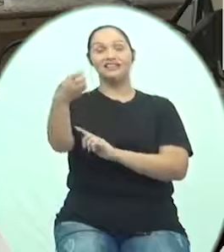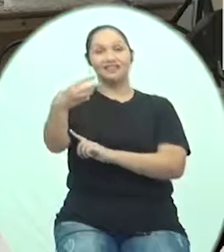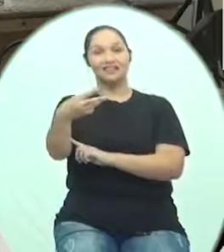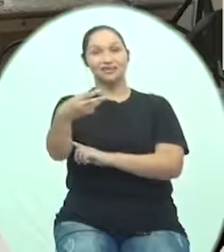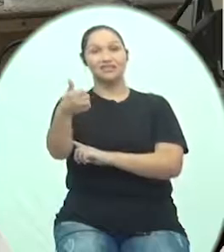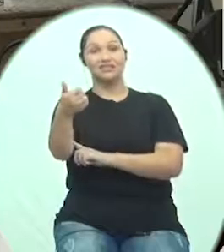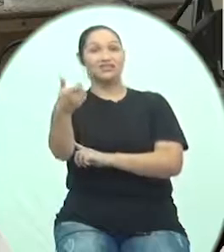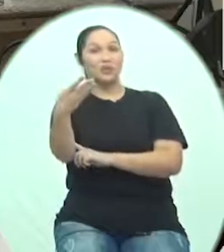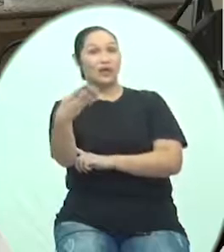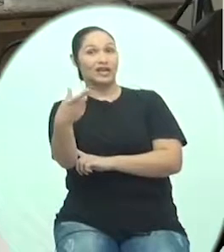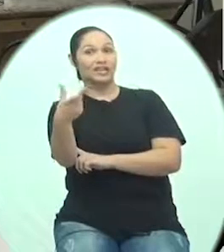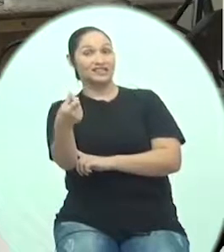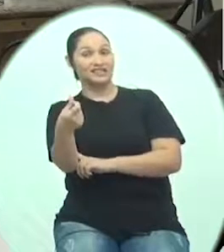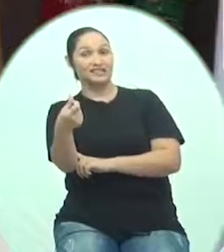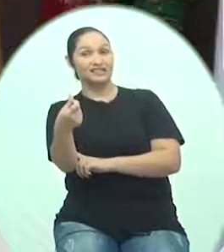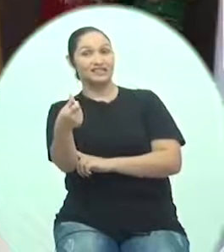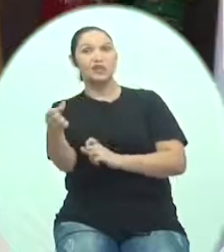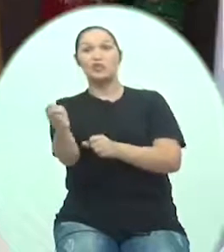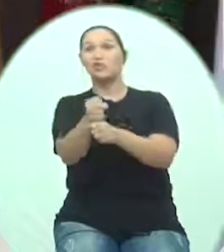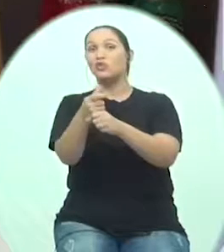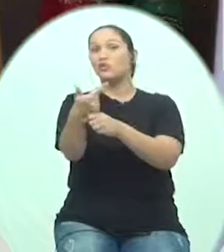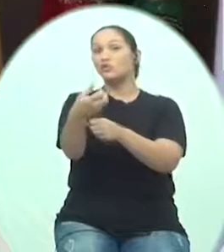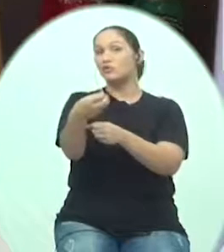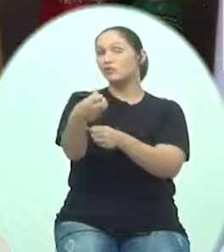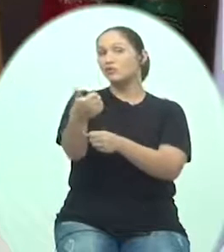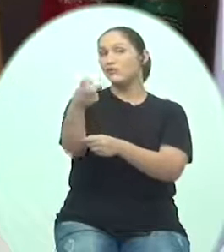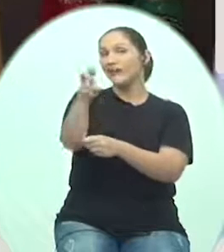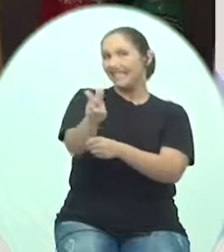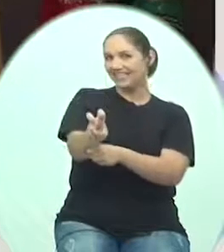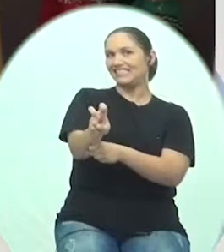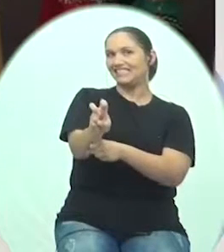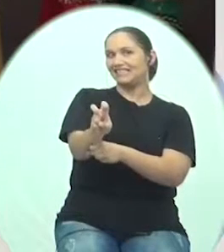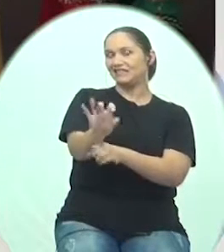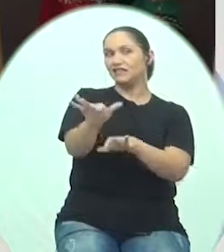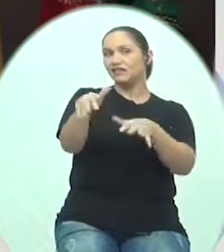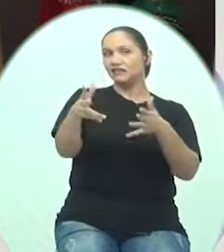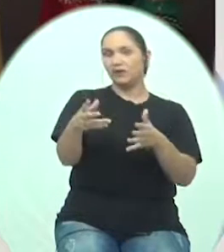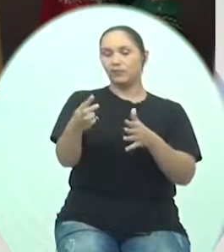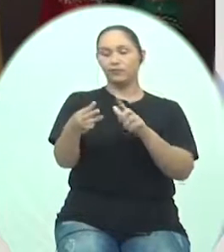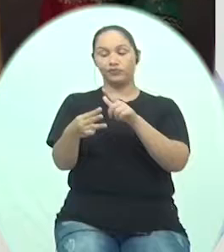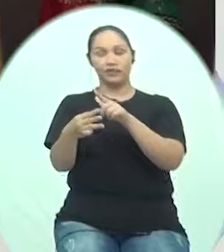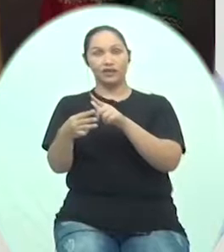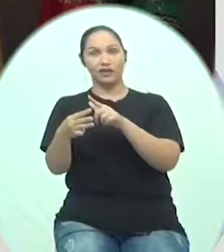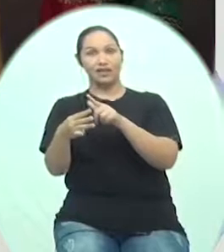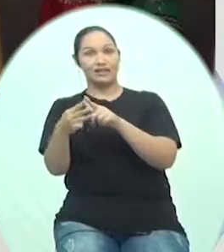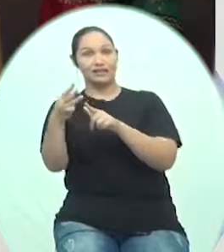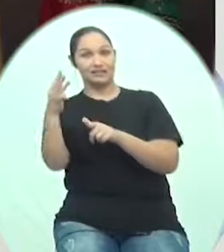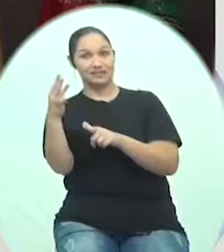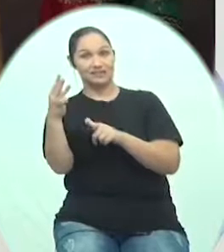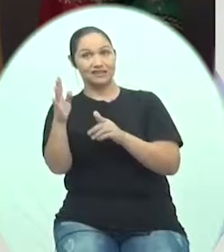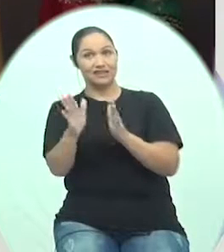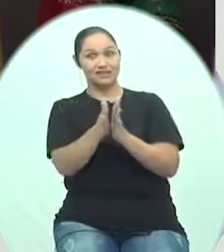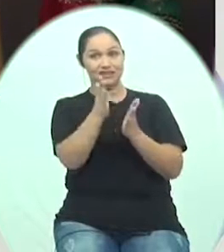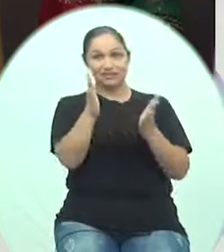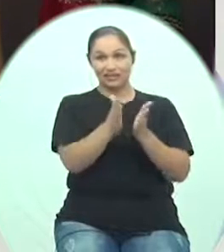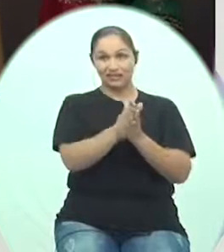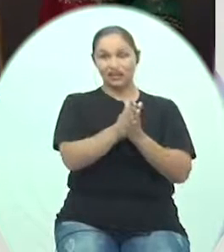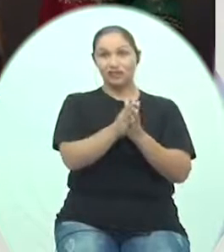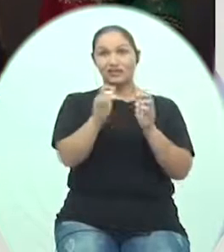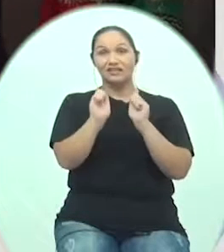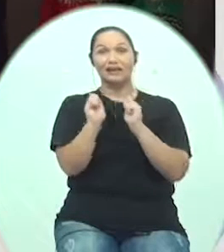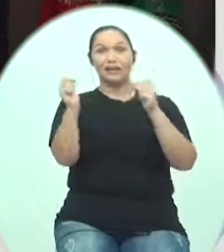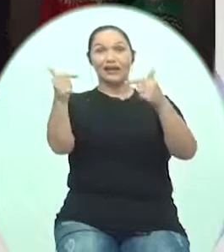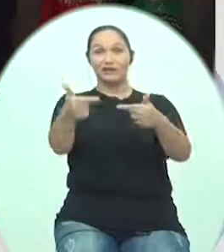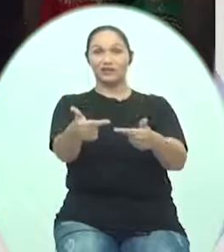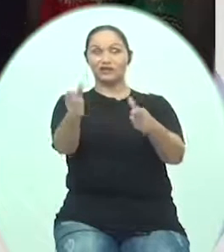13.146 de 6 de Julho de 2015 Então esse kit Assembleia Legislativa através eh da